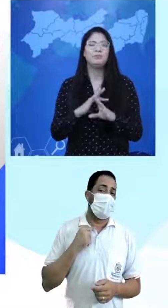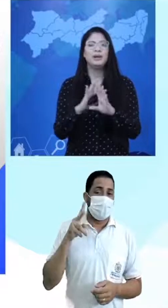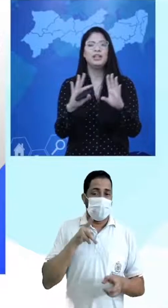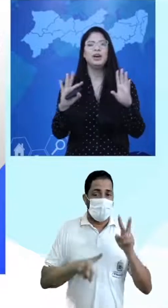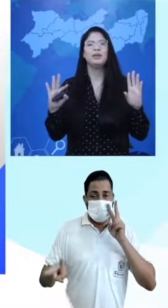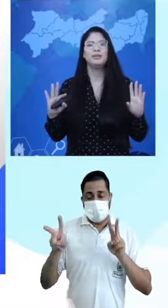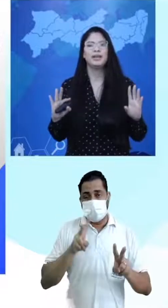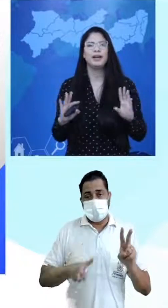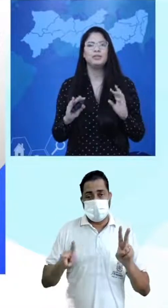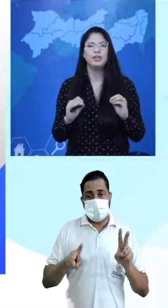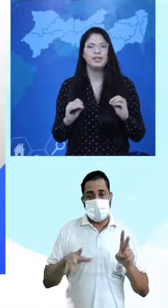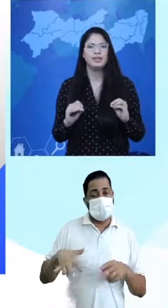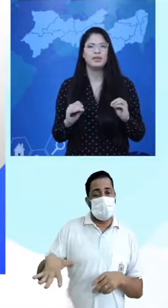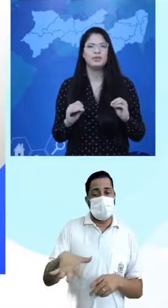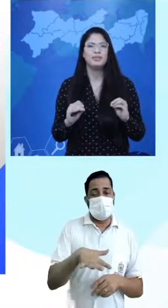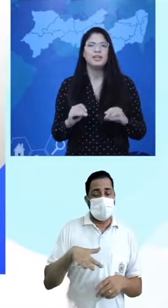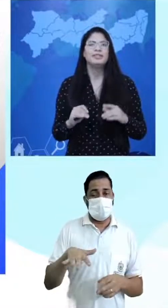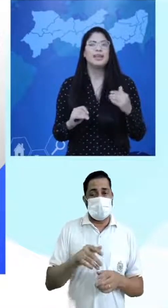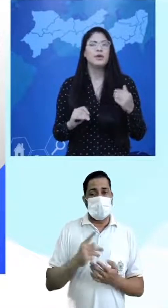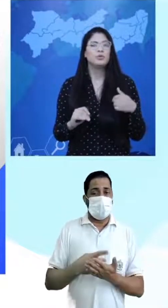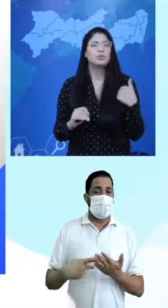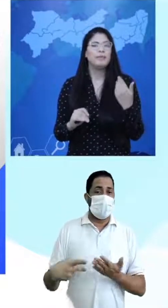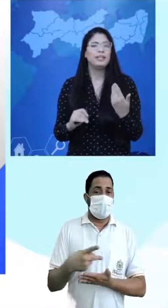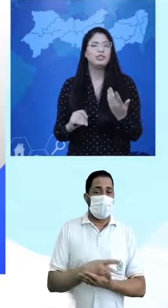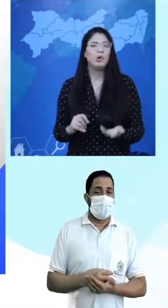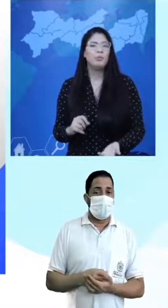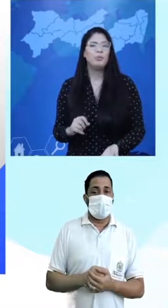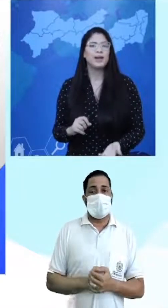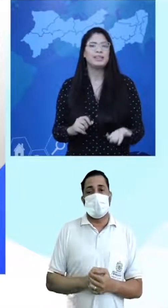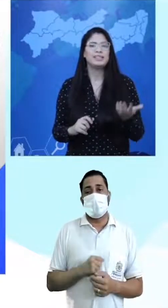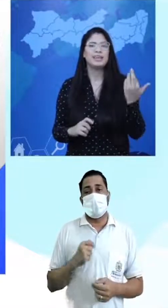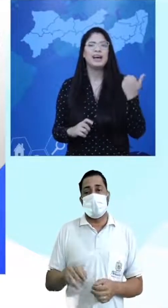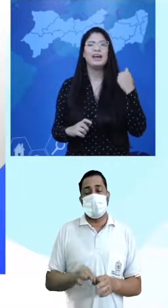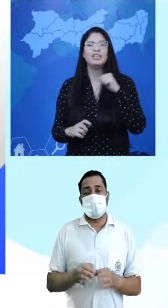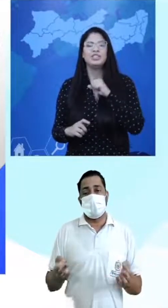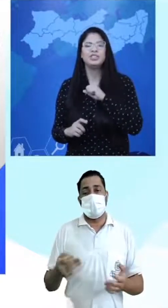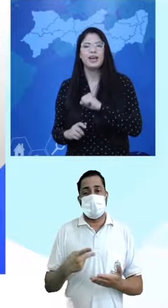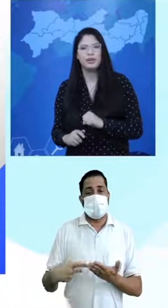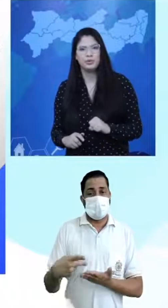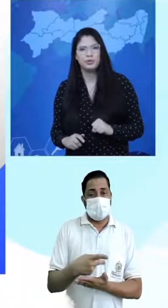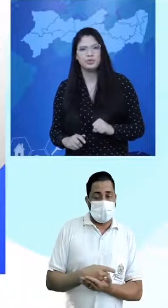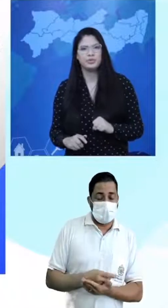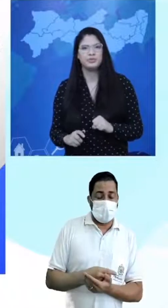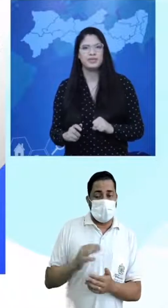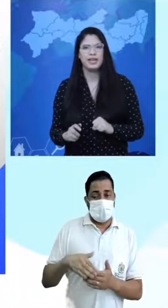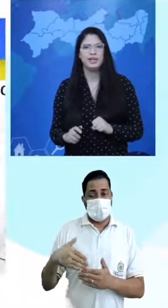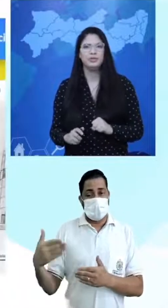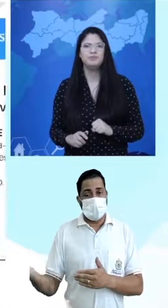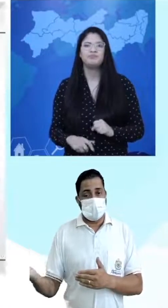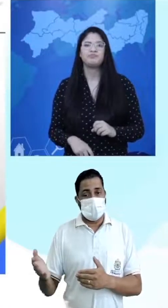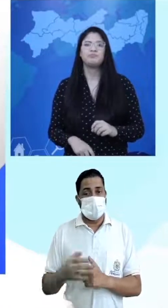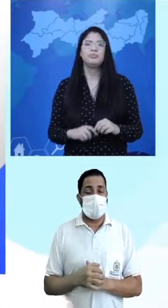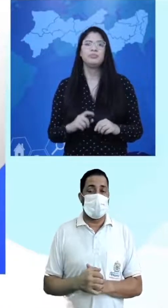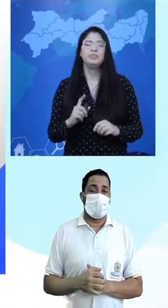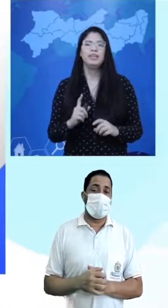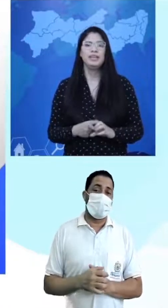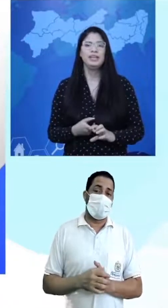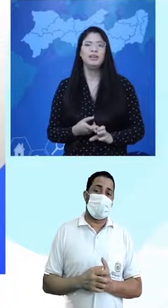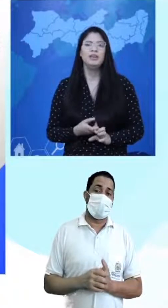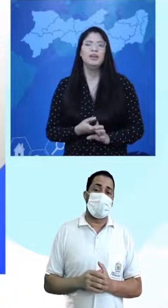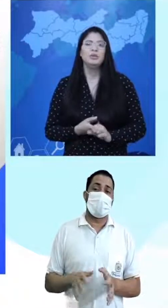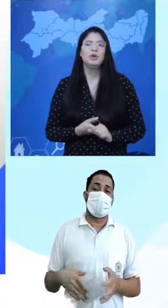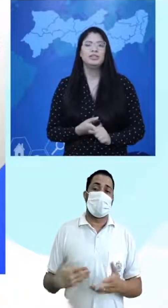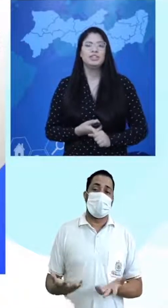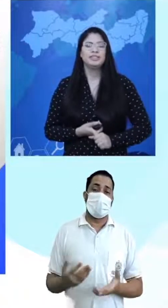mais panorâmica do desenho. Seu uso é mais comum para desenhar exteriores, certo?